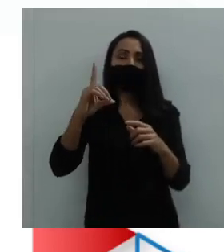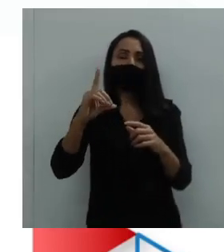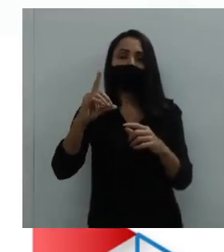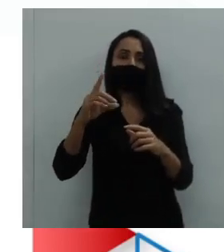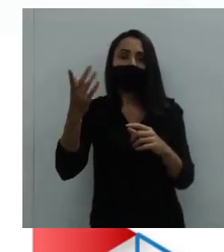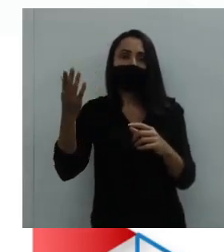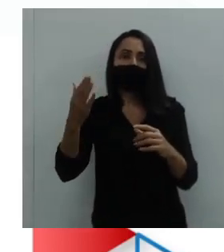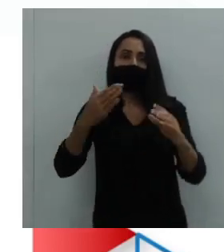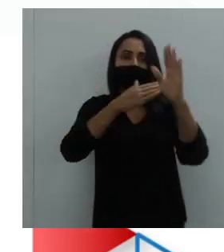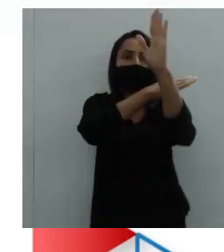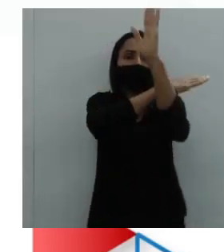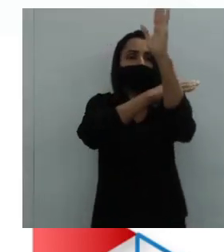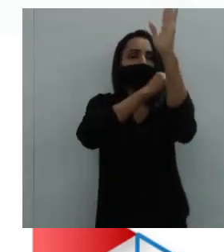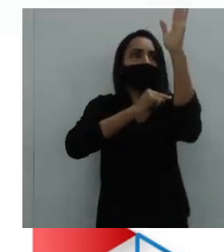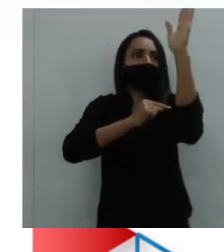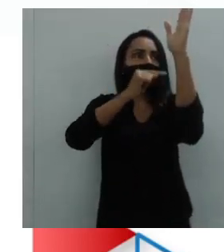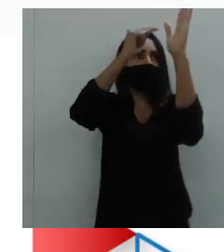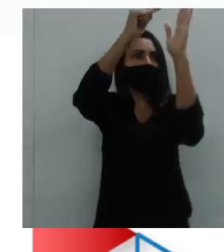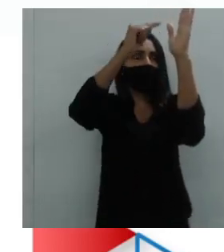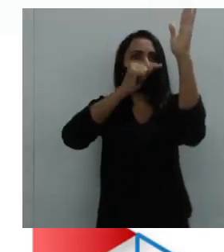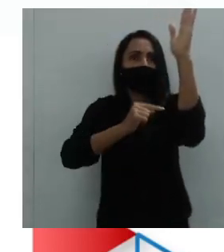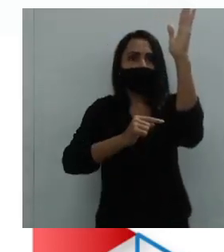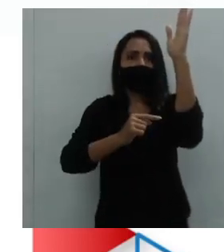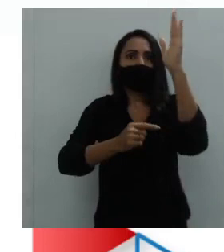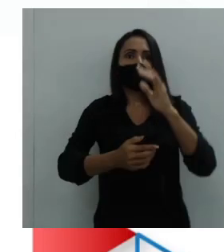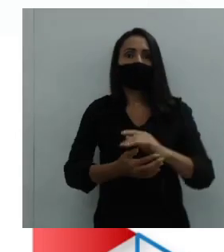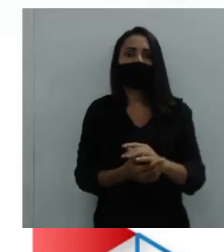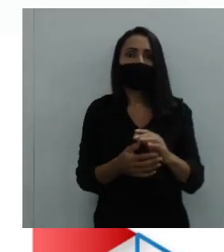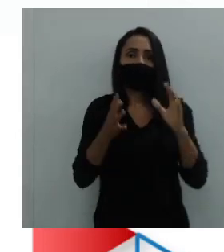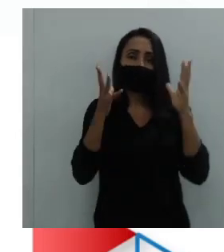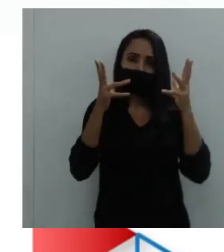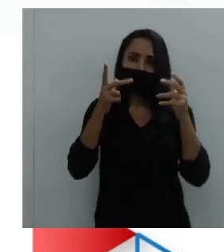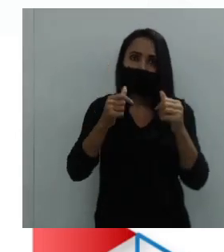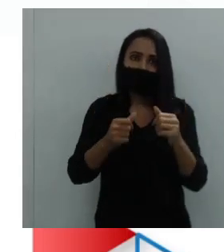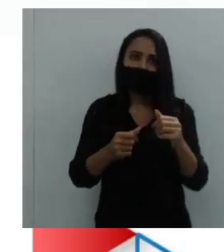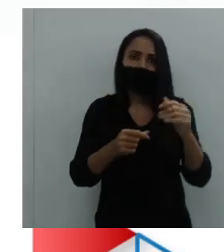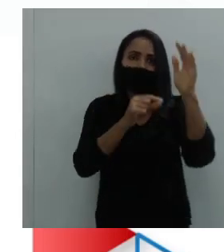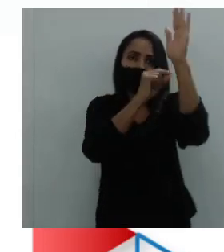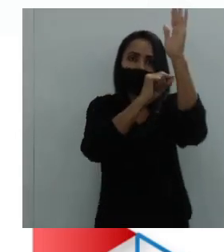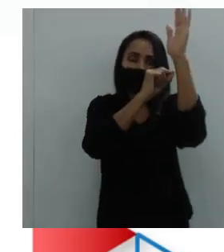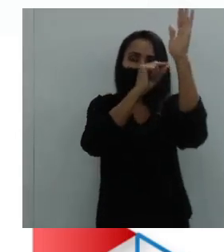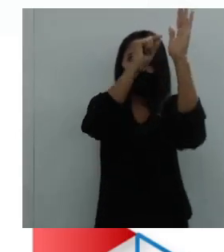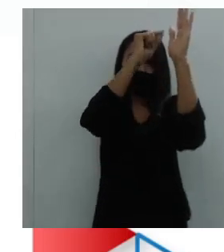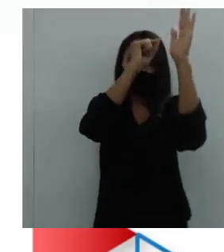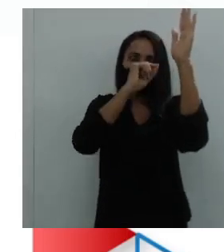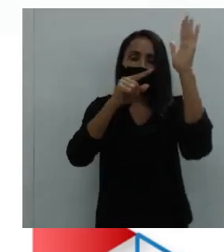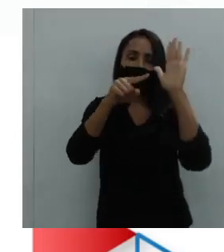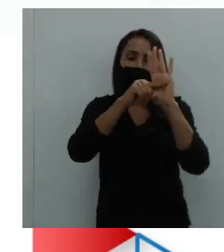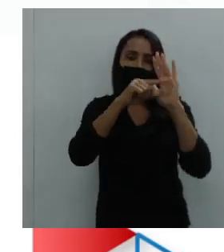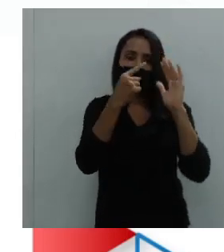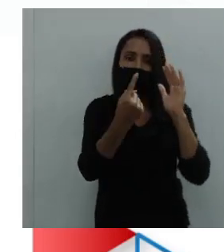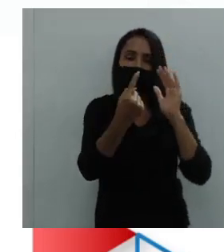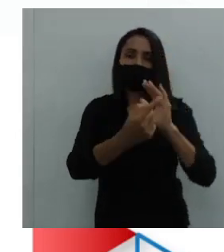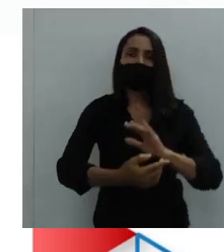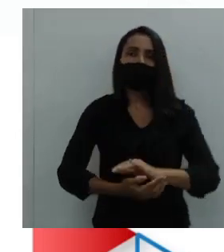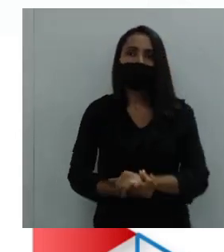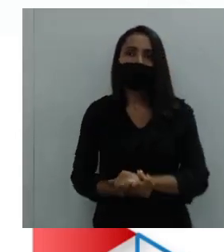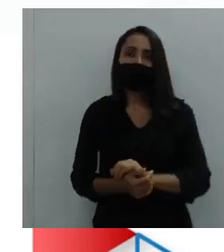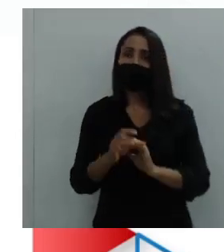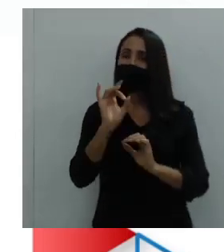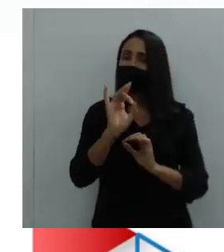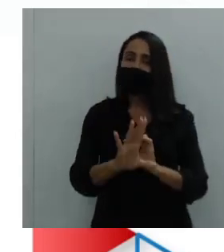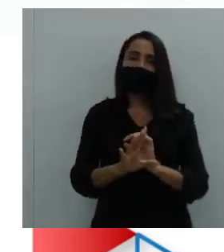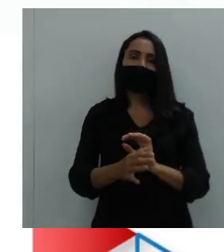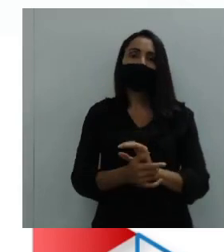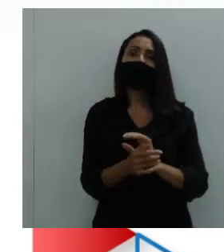eixo vertical y, tá? De todos os pontos do polígono por menos 1. Só isso e mais nada.